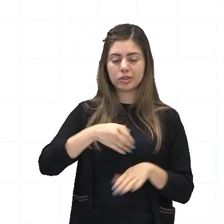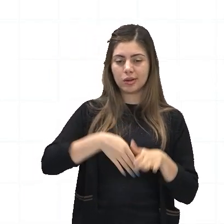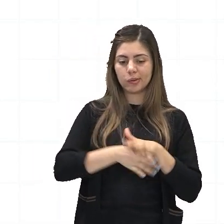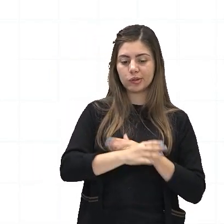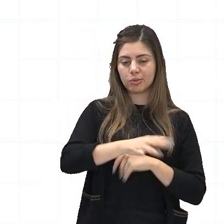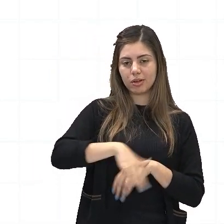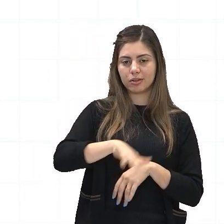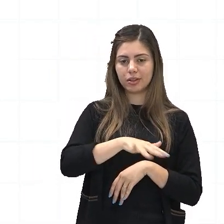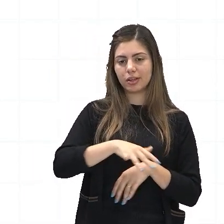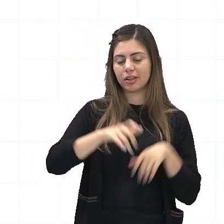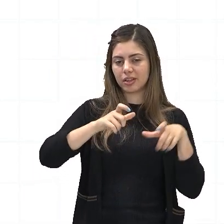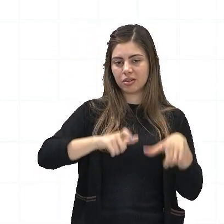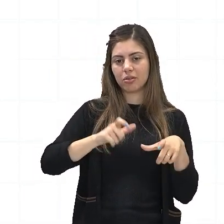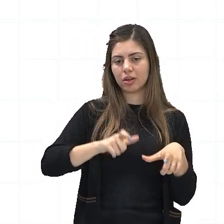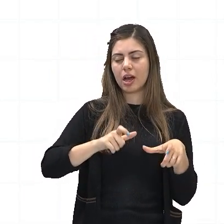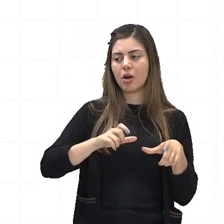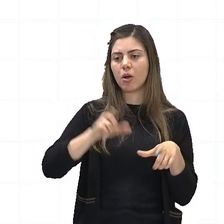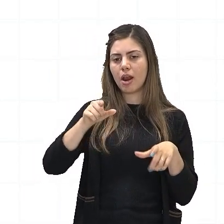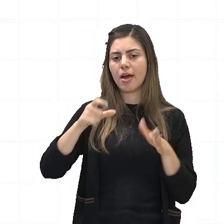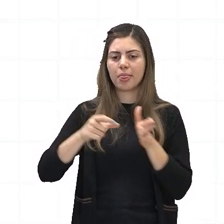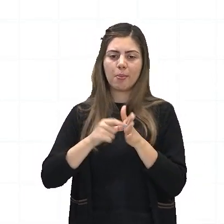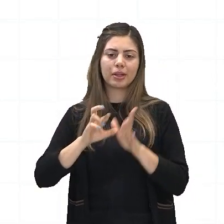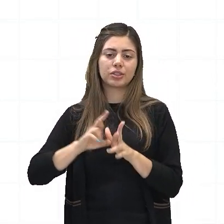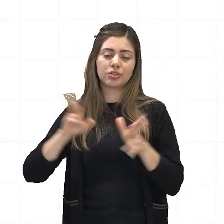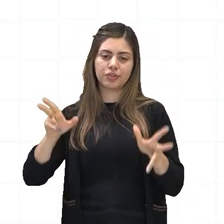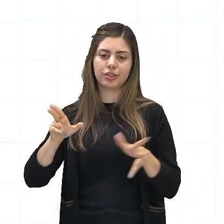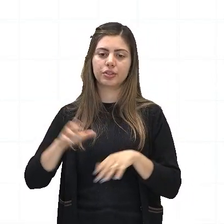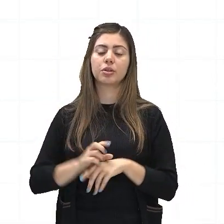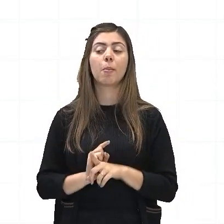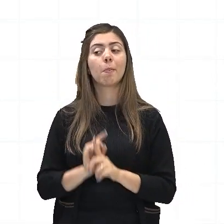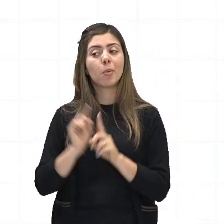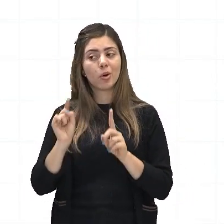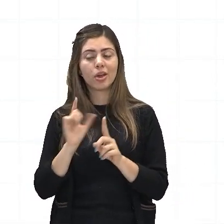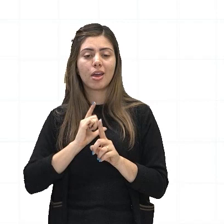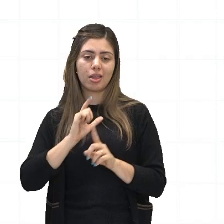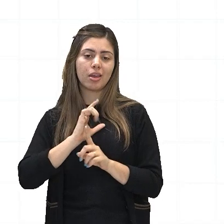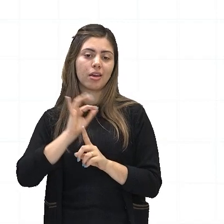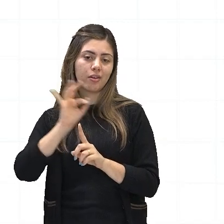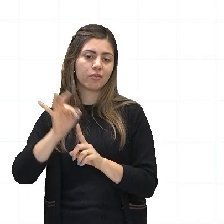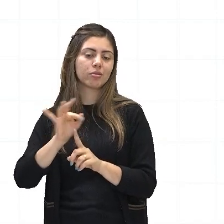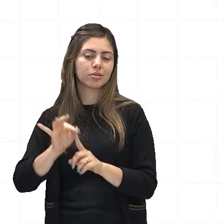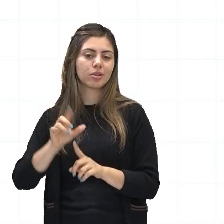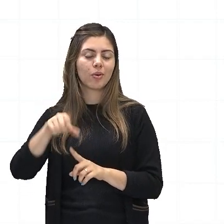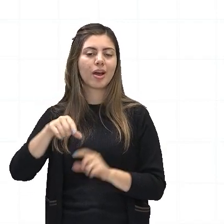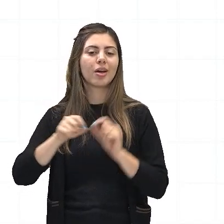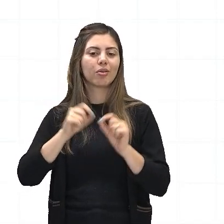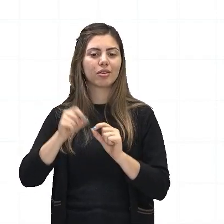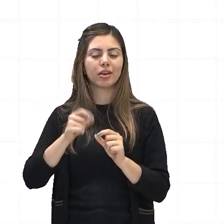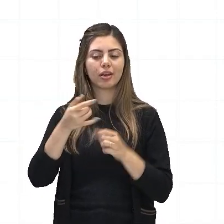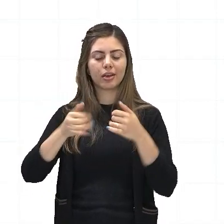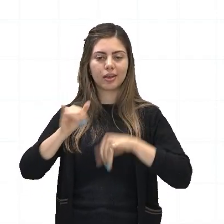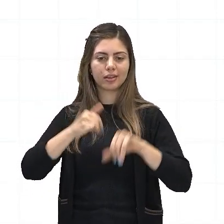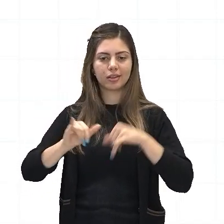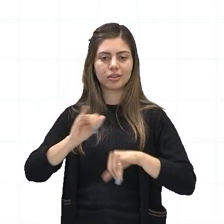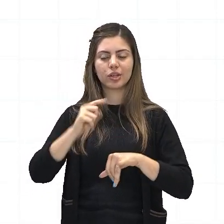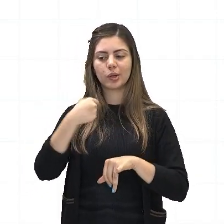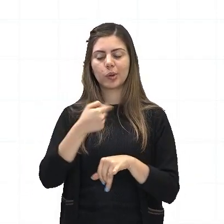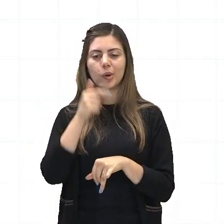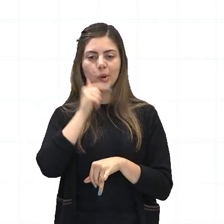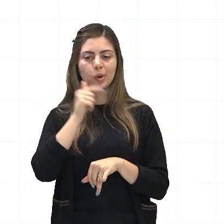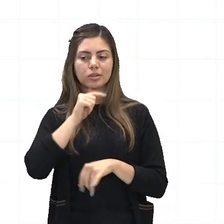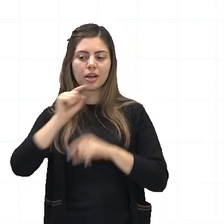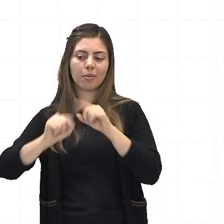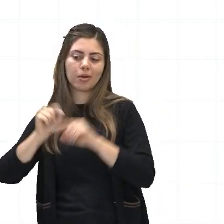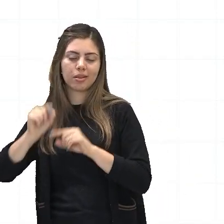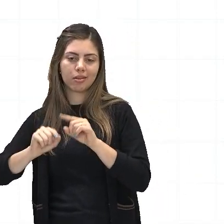como a gente conhece, né, das tomadas. Mas ela tem ali a sua função, que é de fornecer energia elétrica para que a gente possa conectar ali os